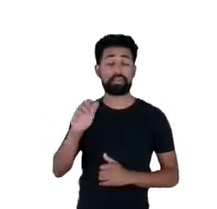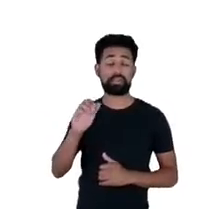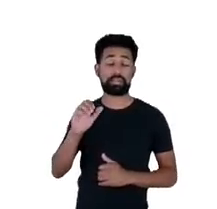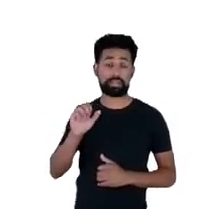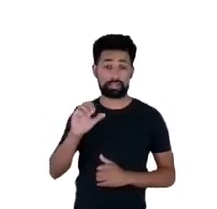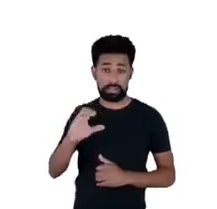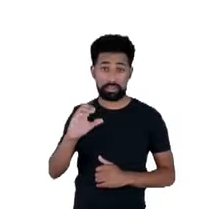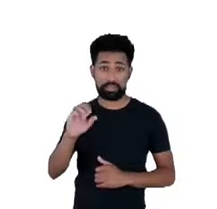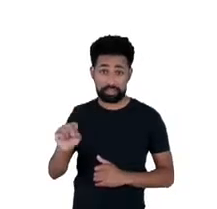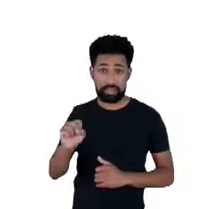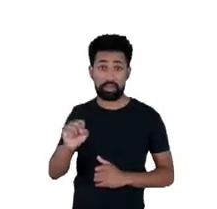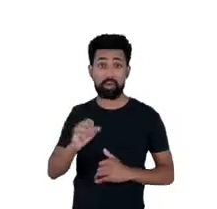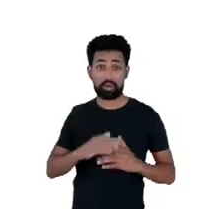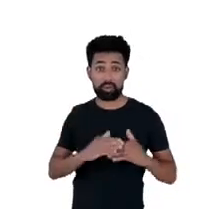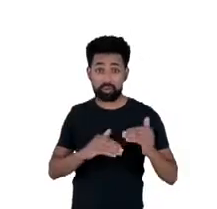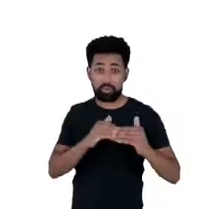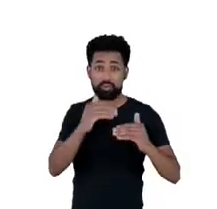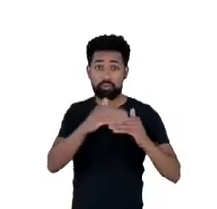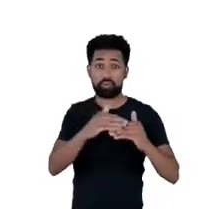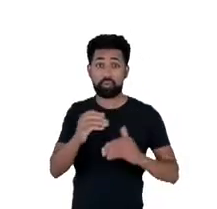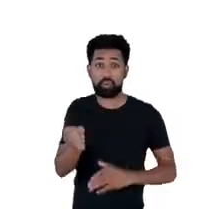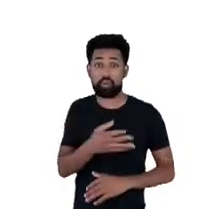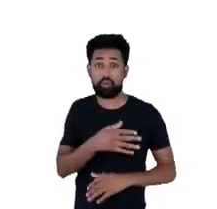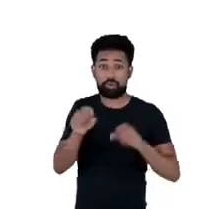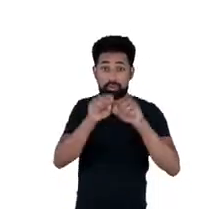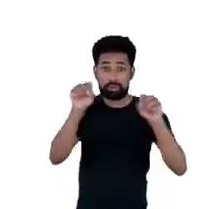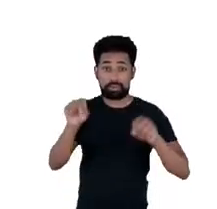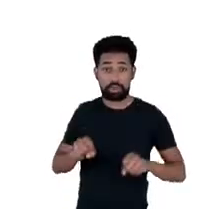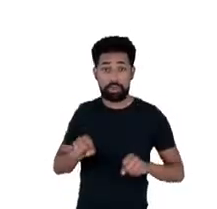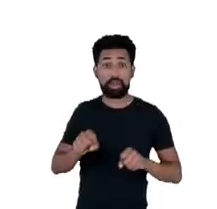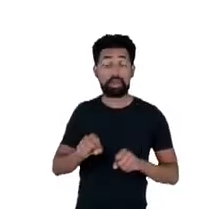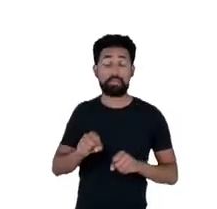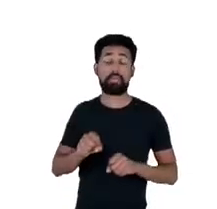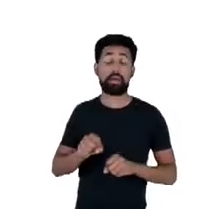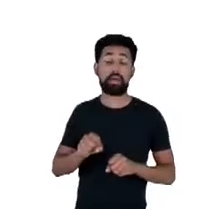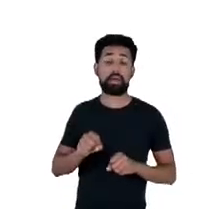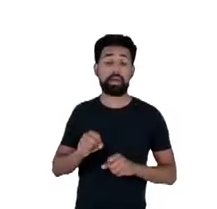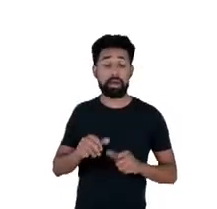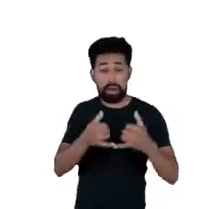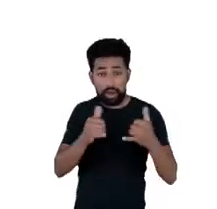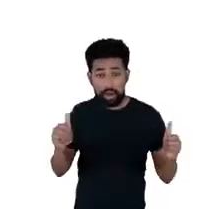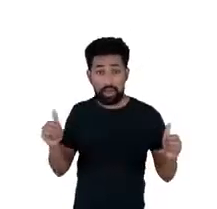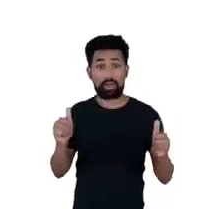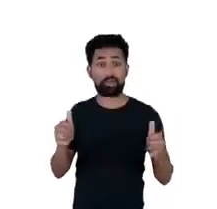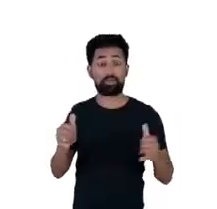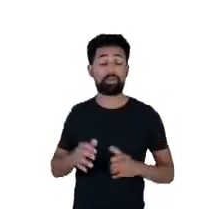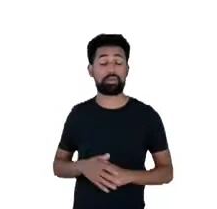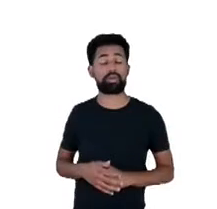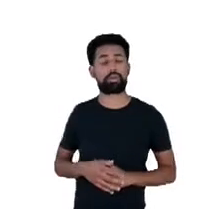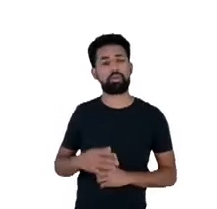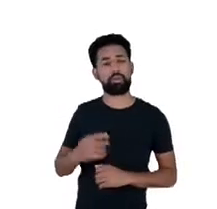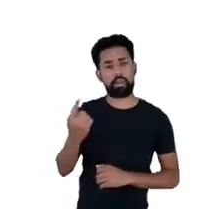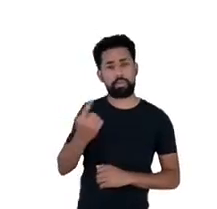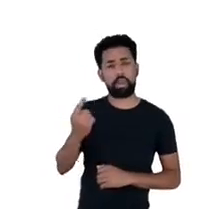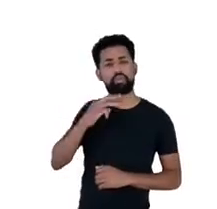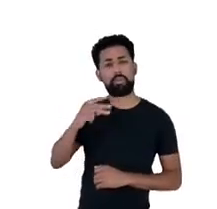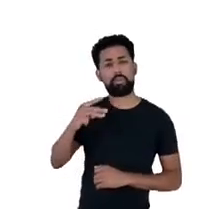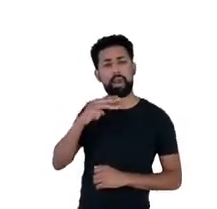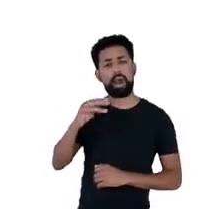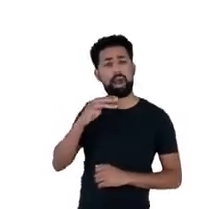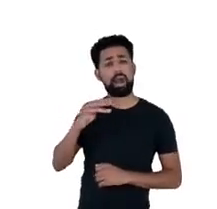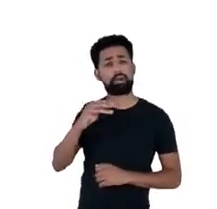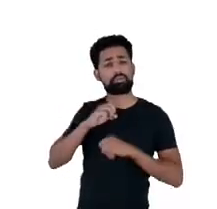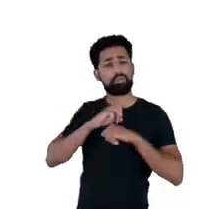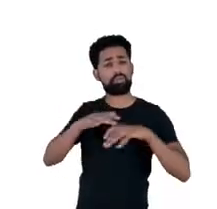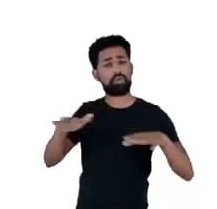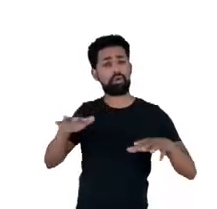novo sistema elétrico. Em 1º de março, primeiramente, lançou o primeiro plano